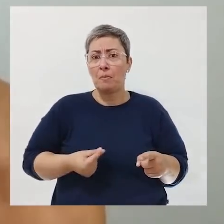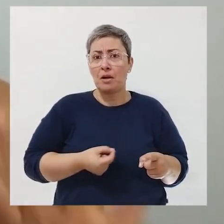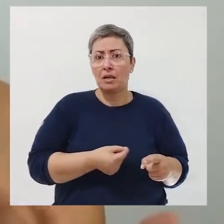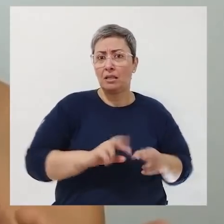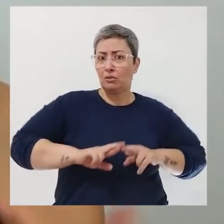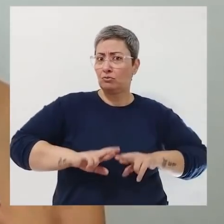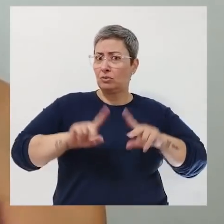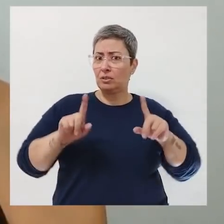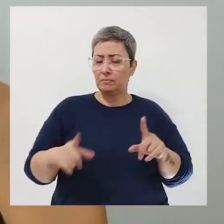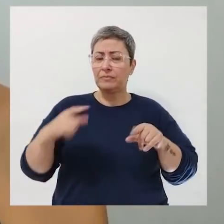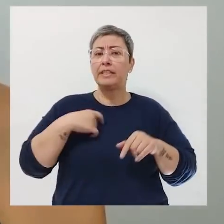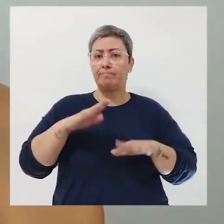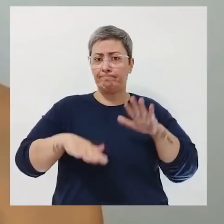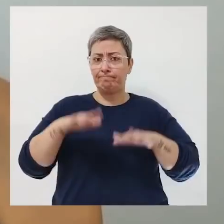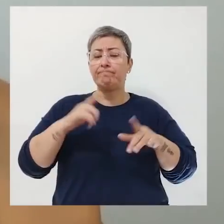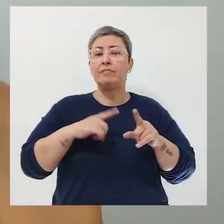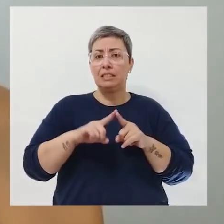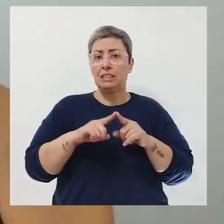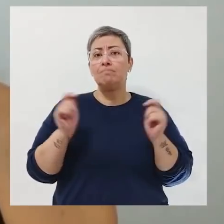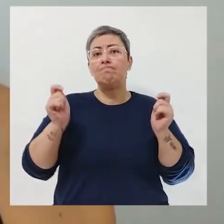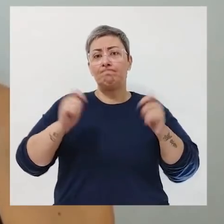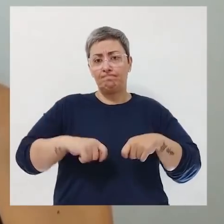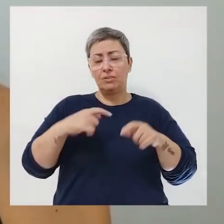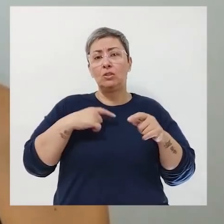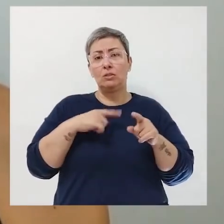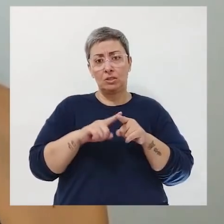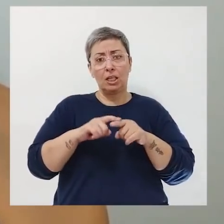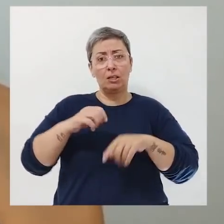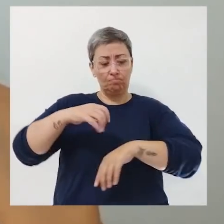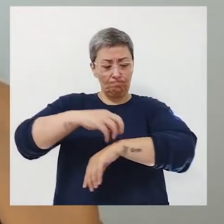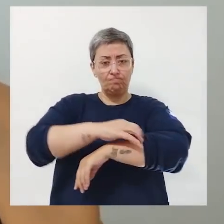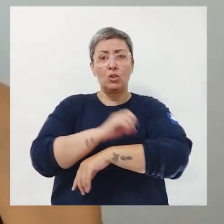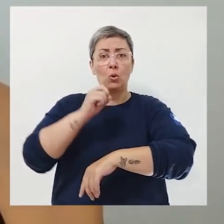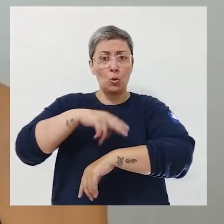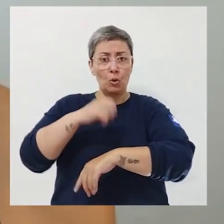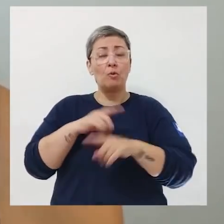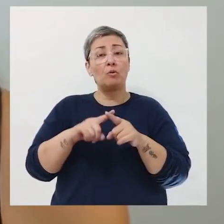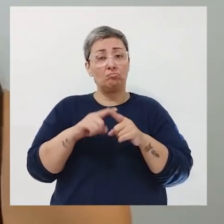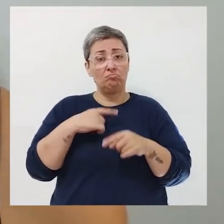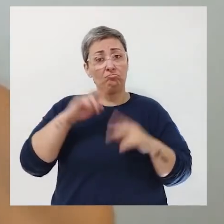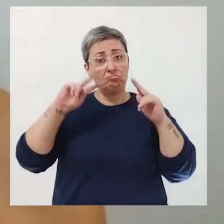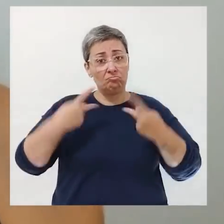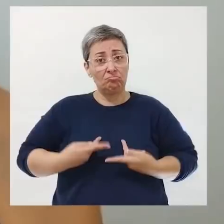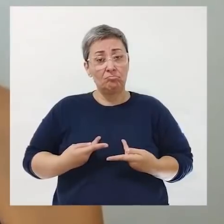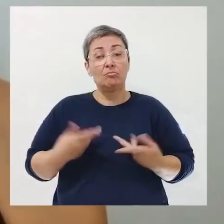bactérias diferentes e muitas delas são capazes de provocar infecções em nós, seres